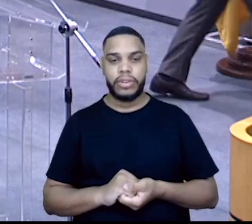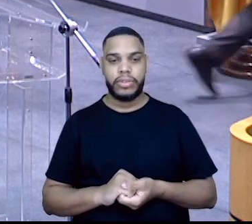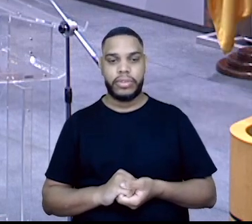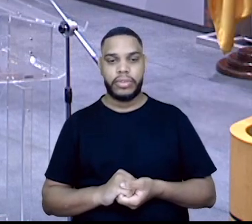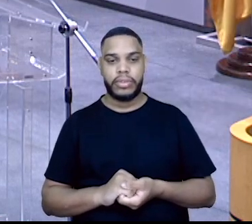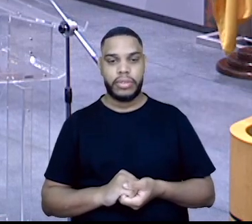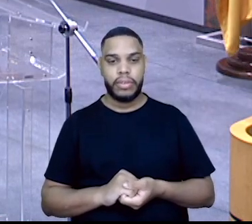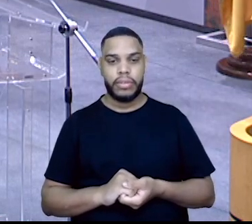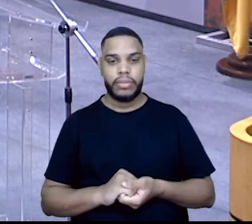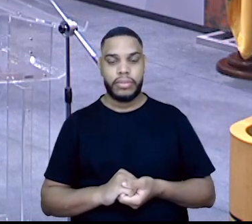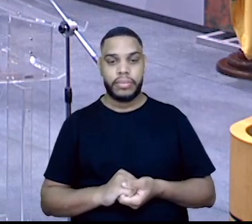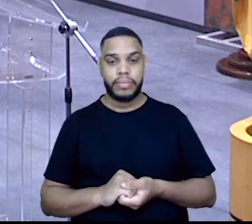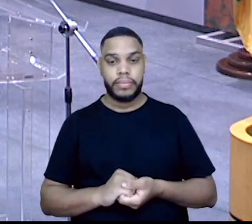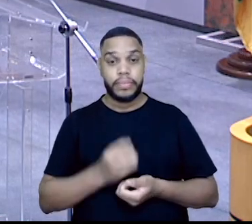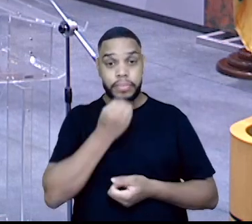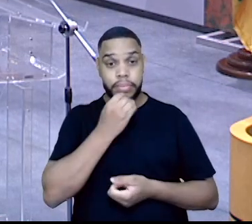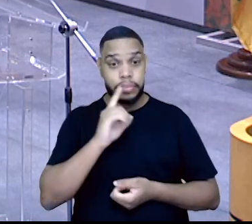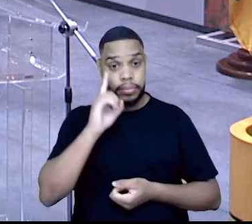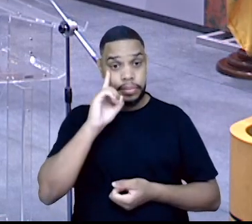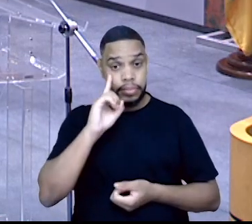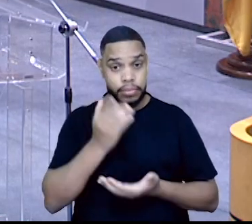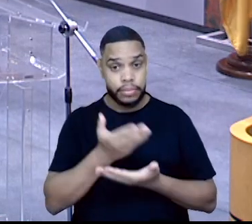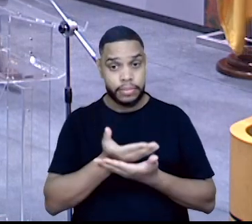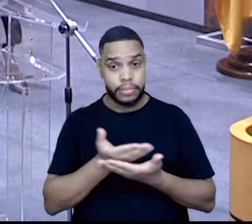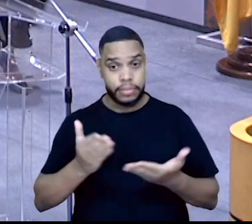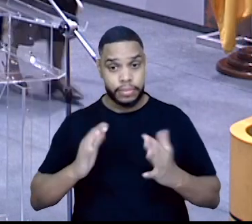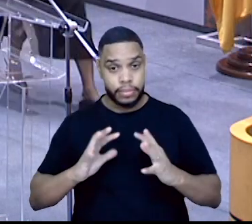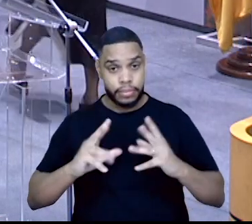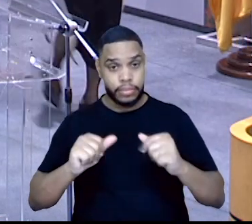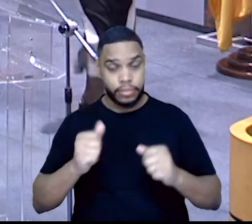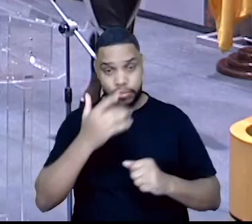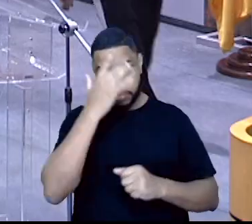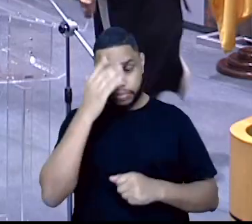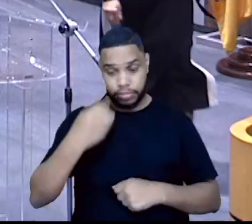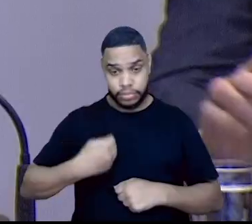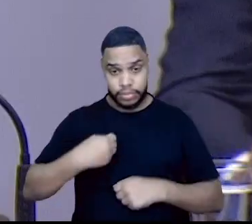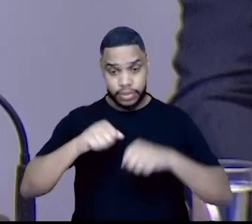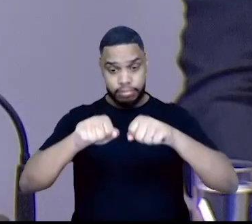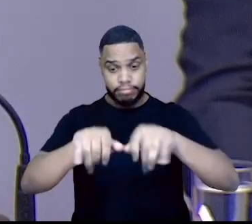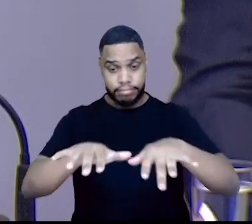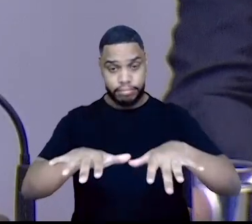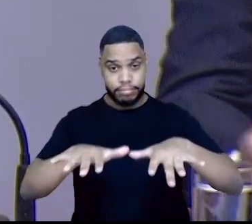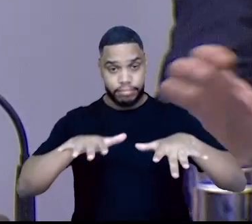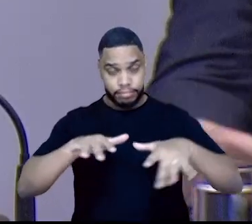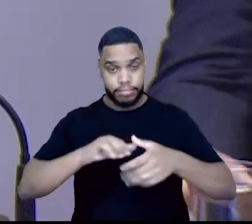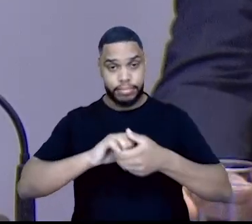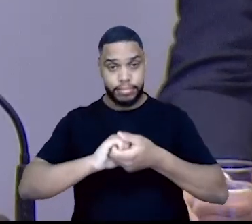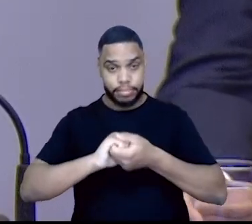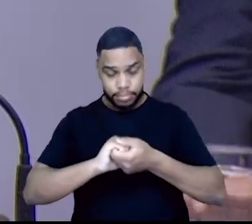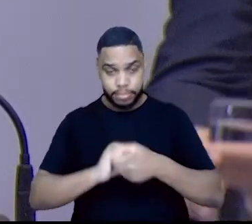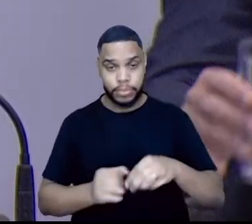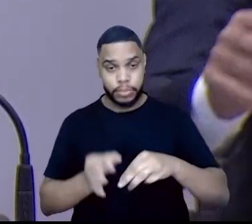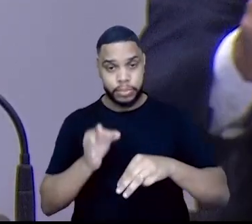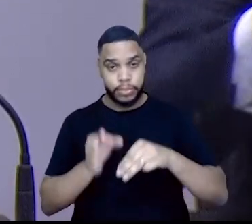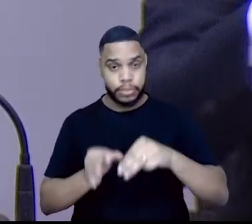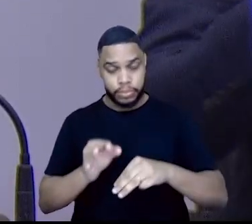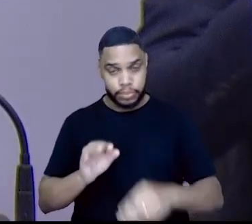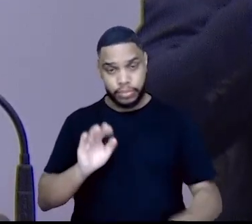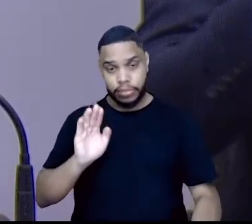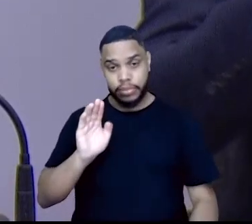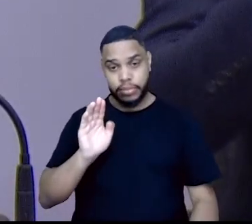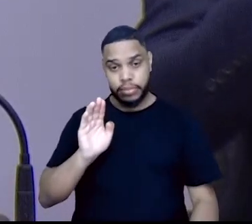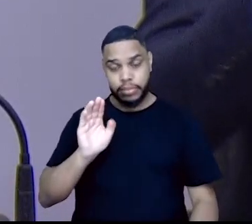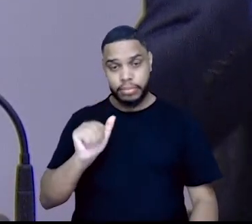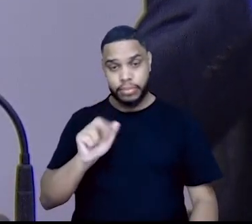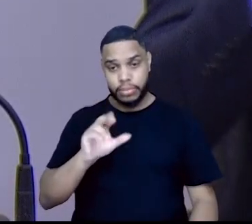Muito bom dia a todas as pessoas aqui presentes. Cumprimento Sua Excelência, o ministro Luiz Roberto Barroso,